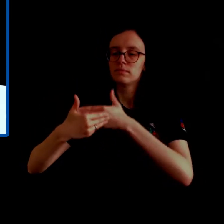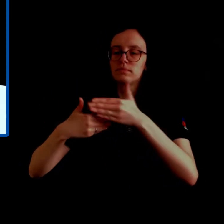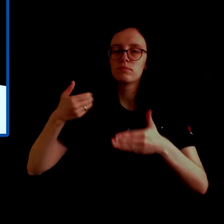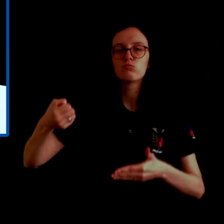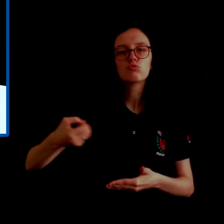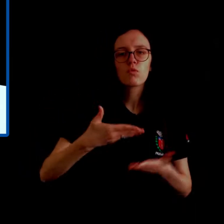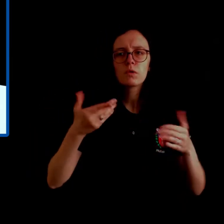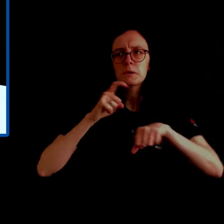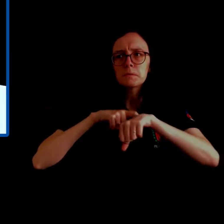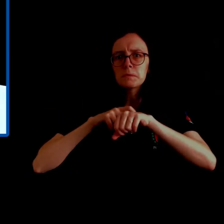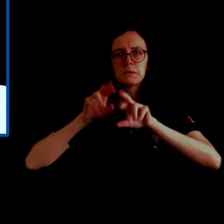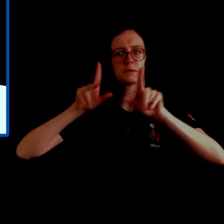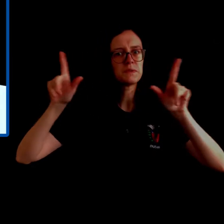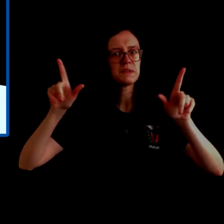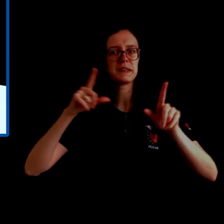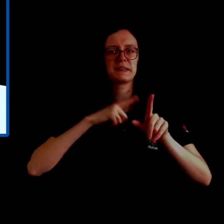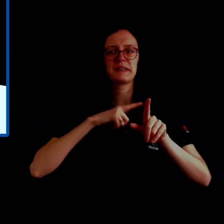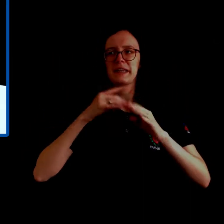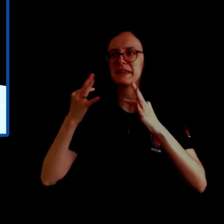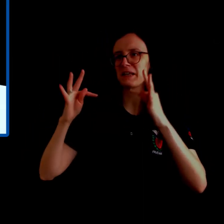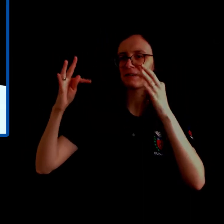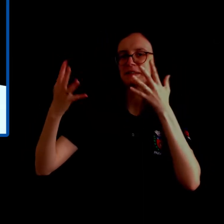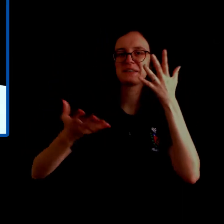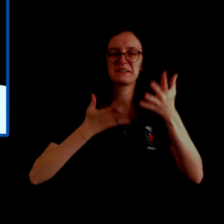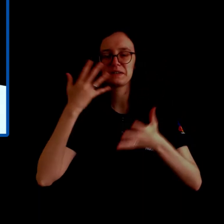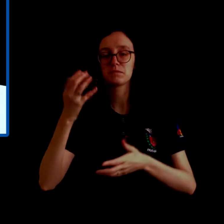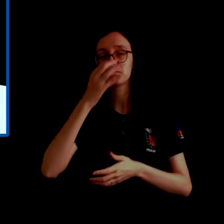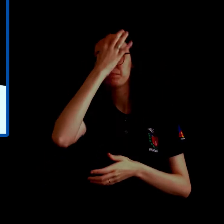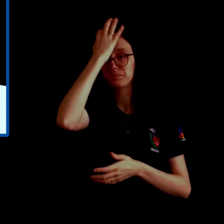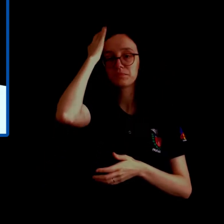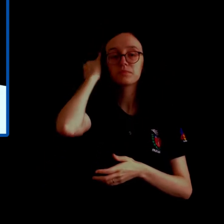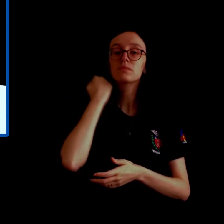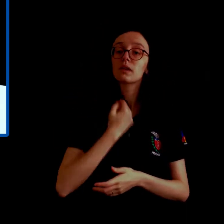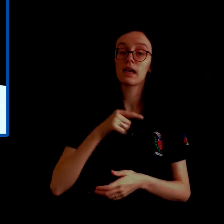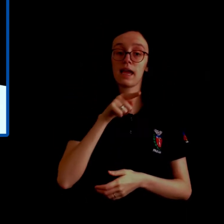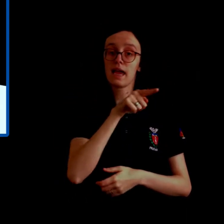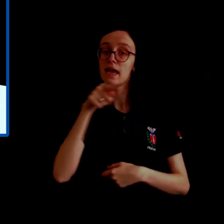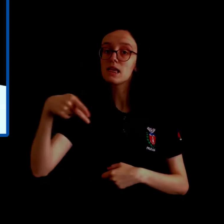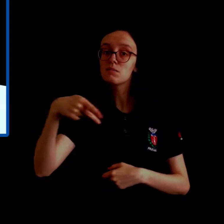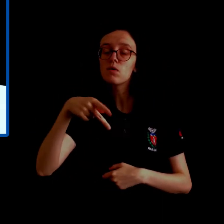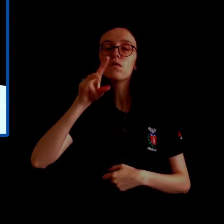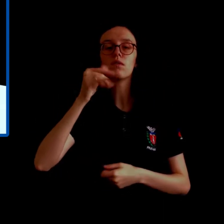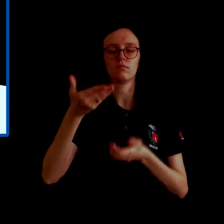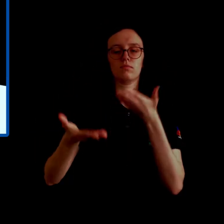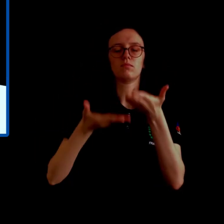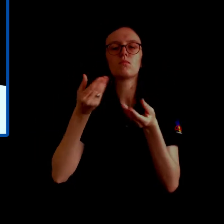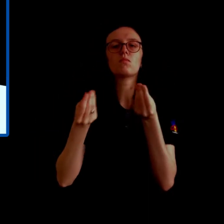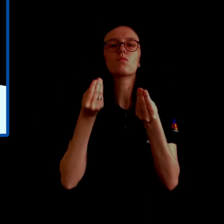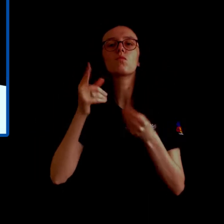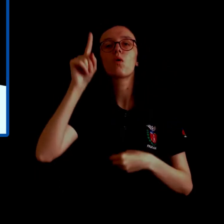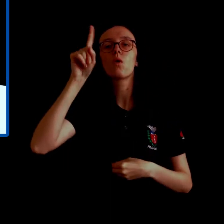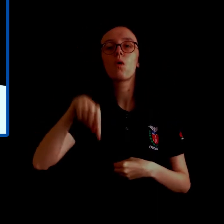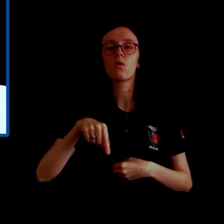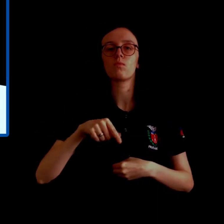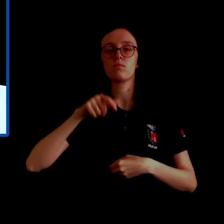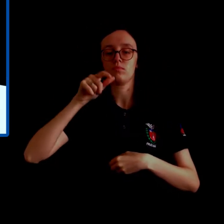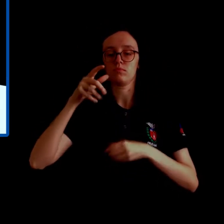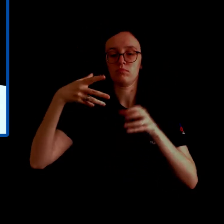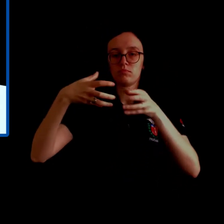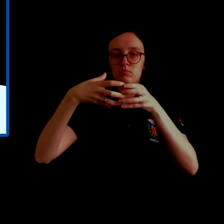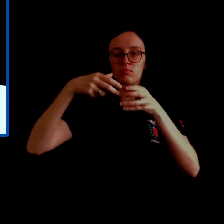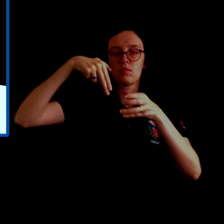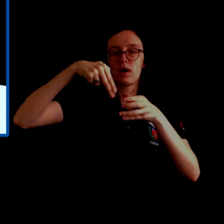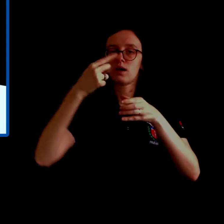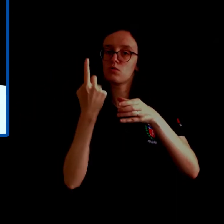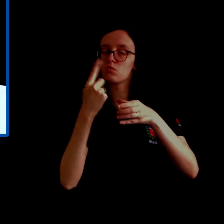momento. Então, esses professores, eles vão ser atendidos nos webinars N1, que nós